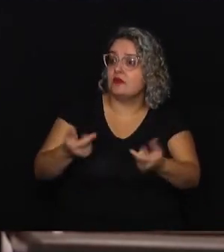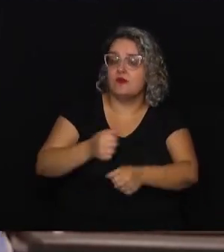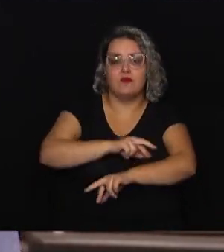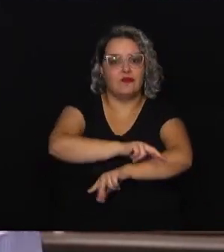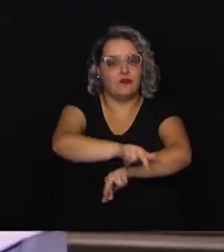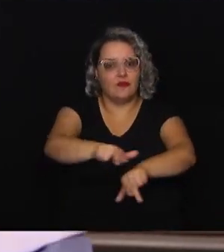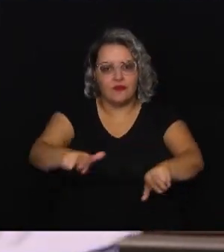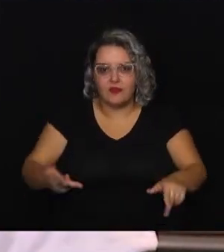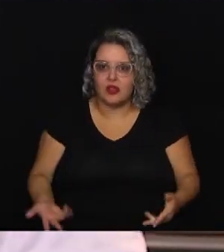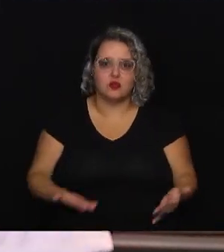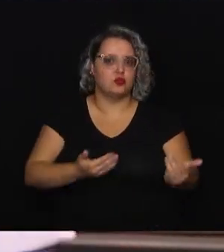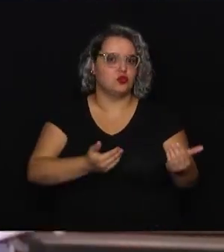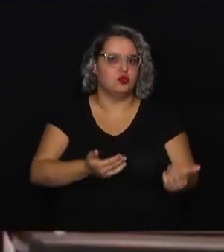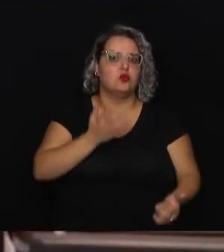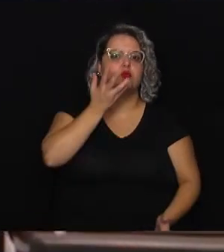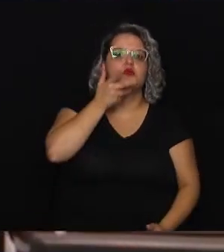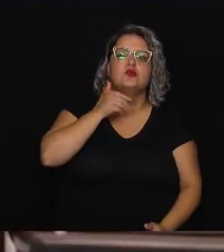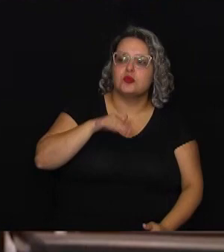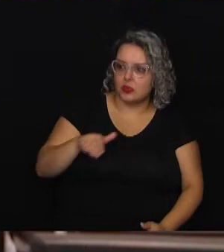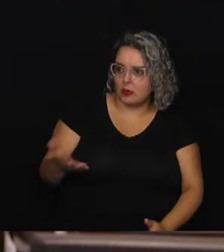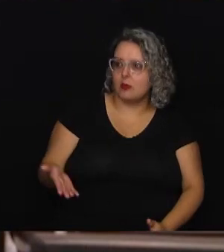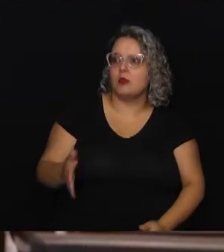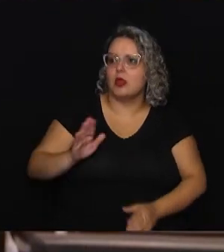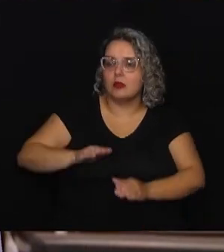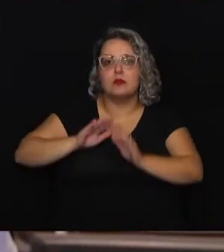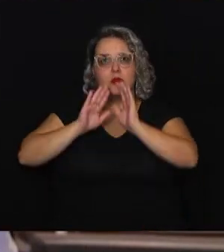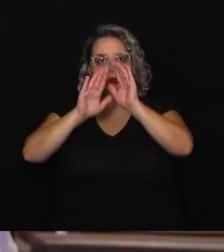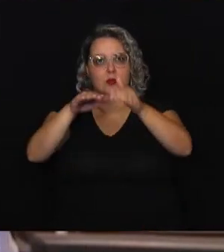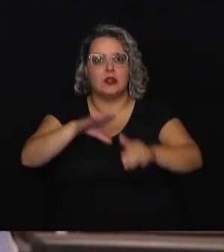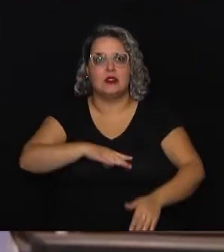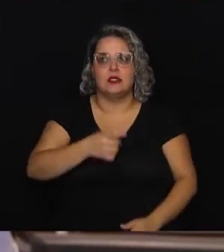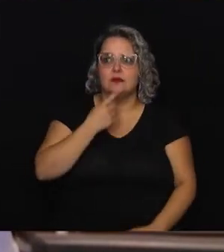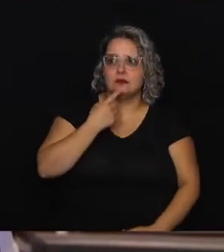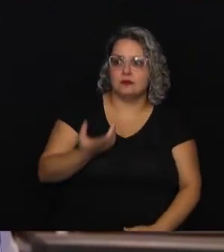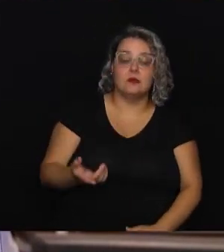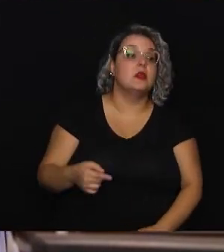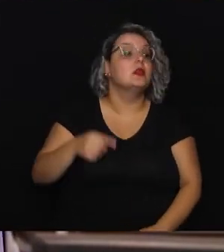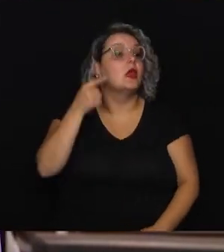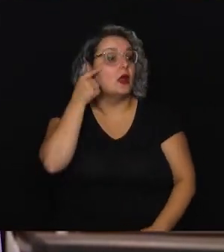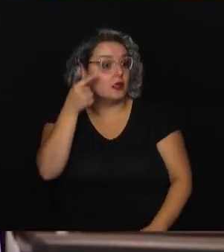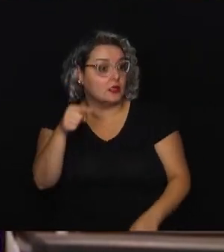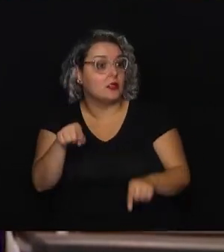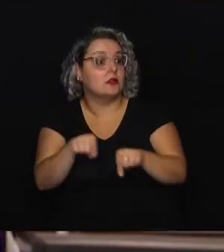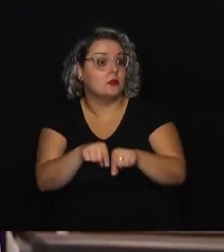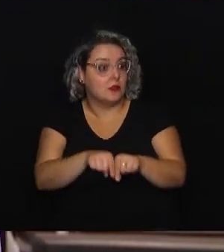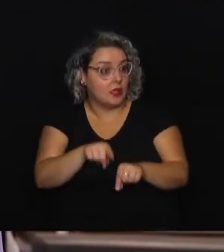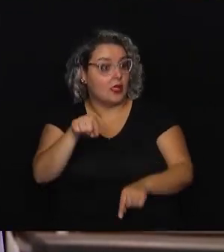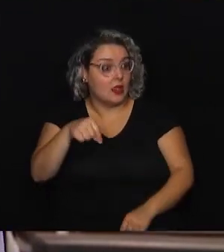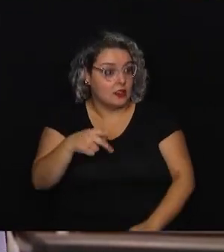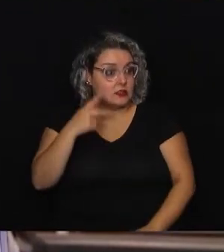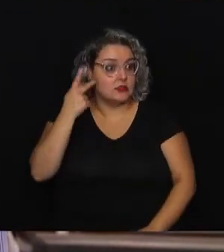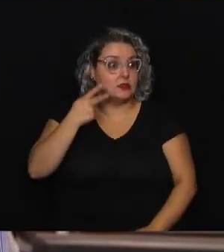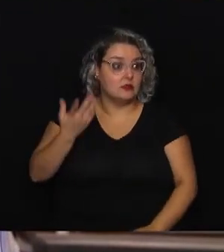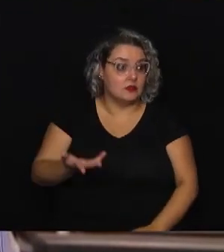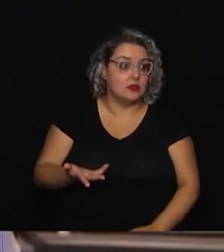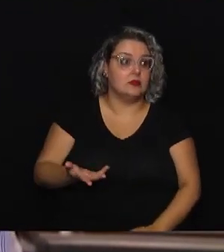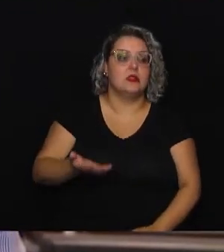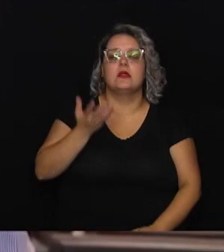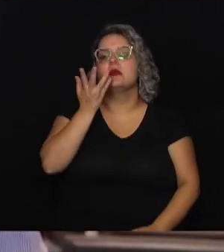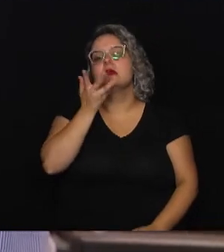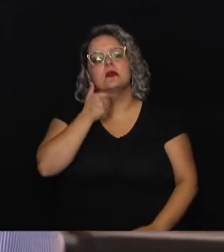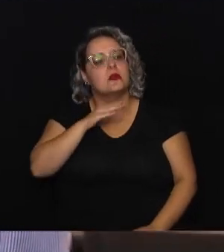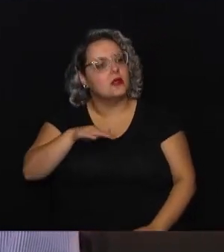muitas crianças pelo basquete de Campinas. Não, e a ideia também é essa, né, vereador? Crianças, não